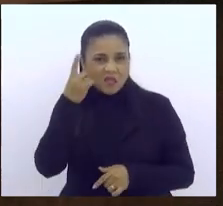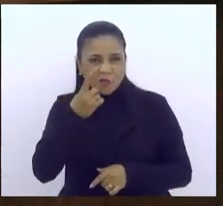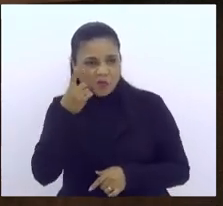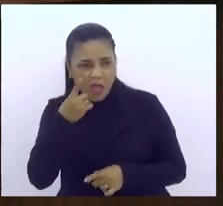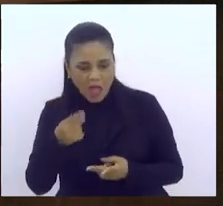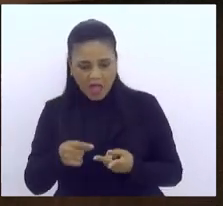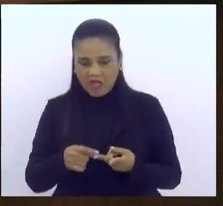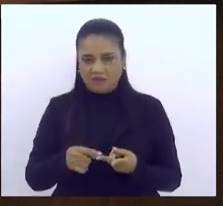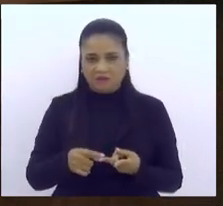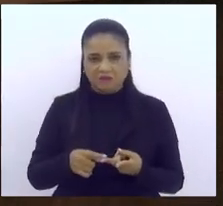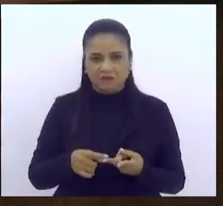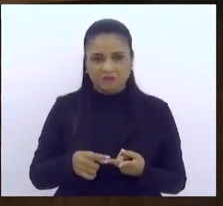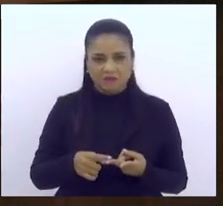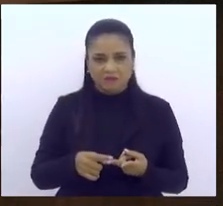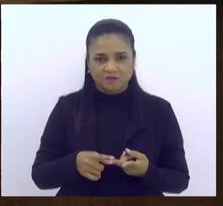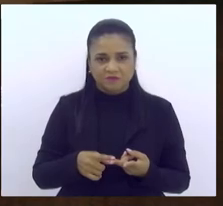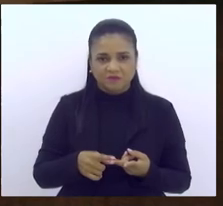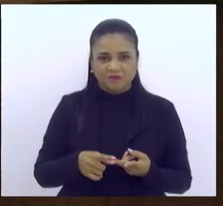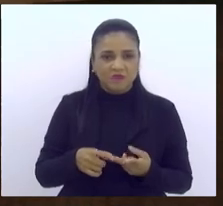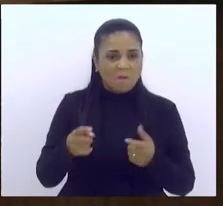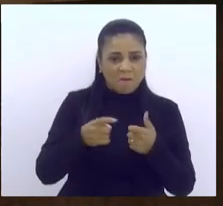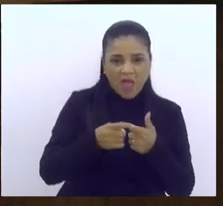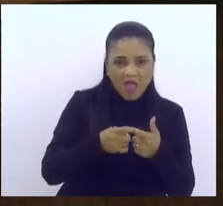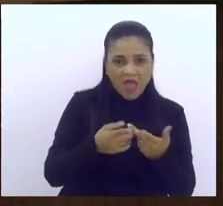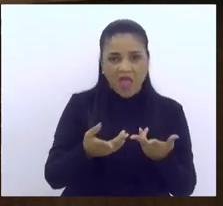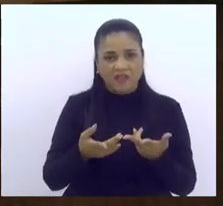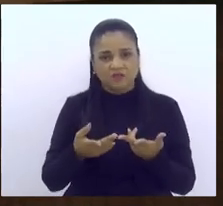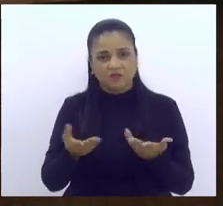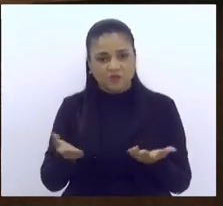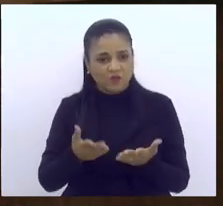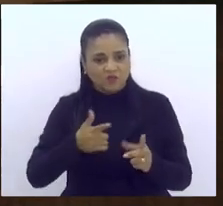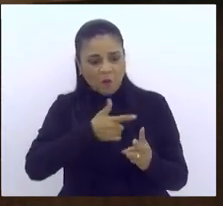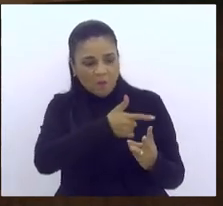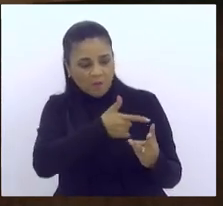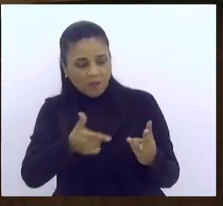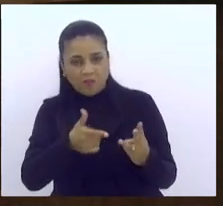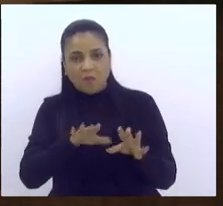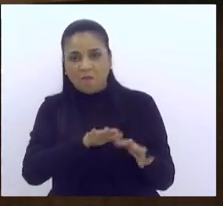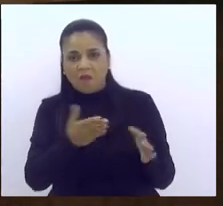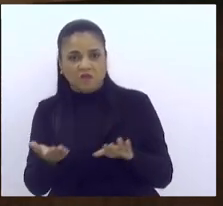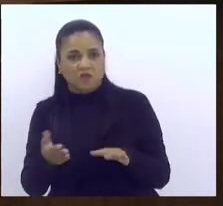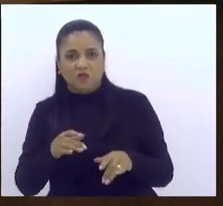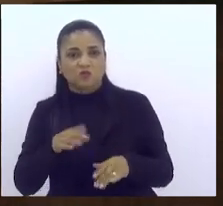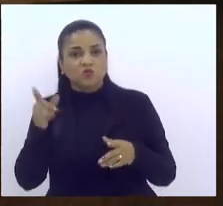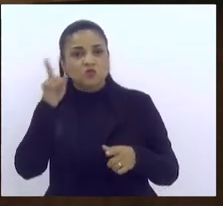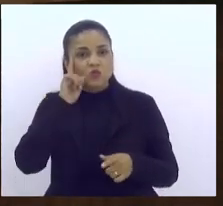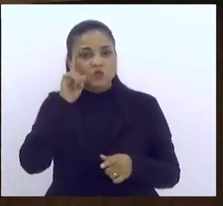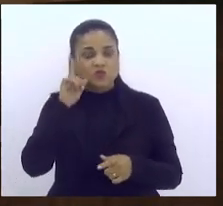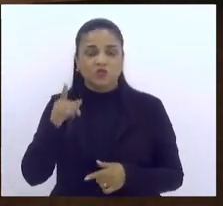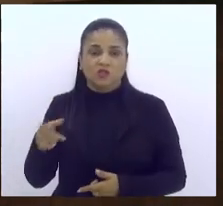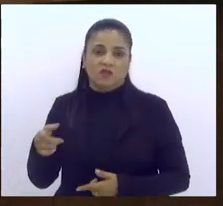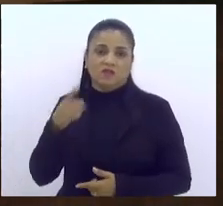deputados, desses médicos que tiveram, que faleceram, não. Todo